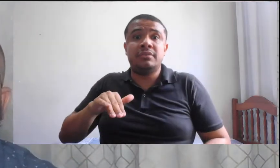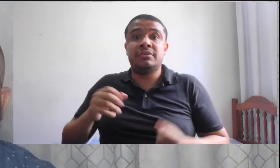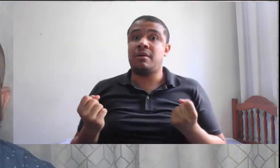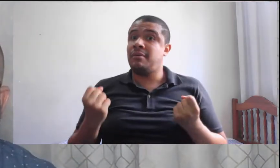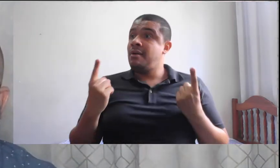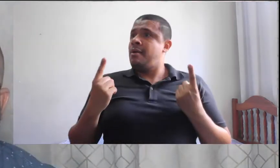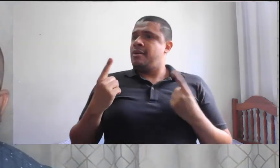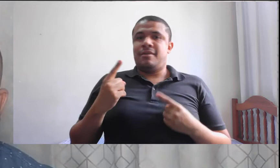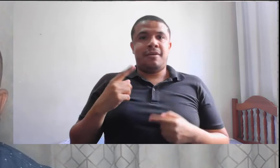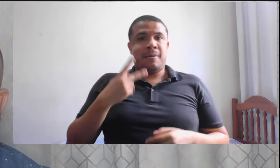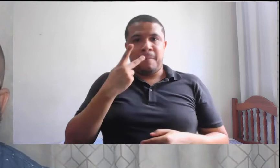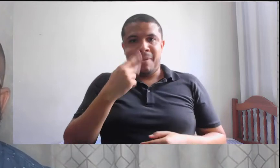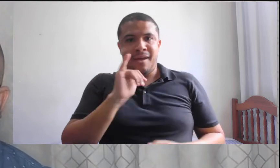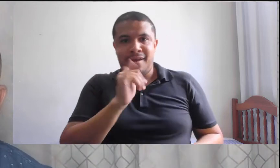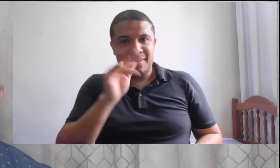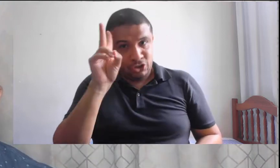com as histórias do meu pai.